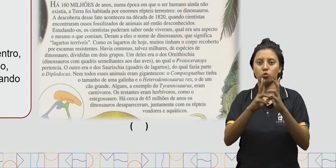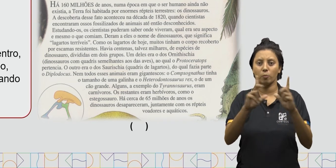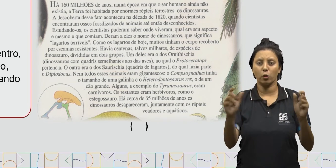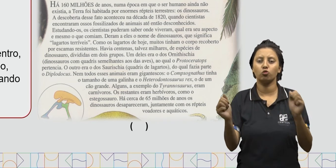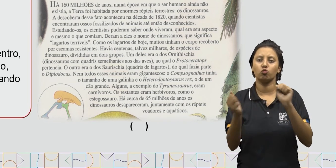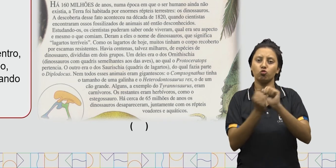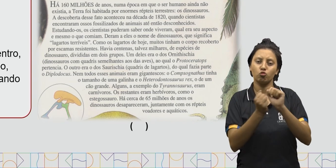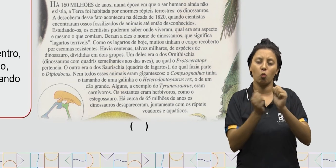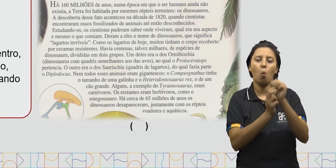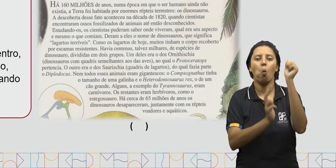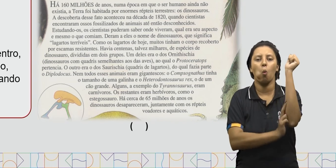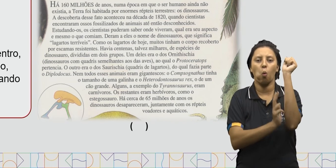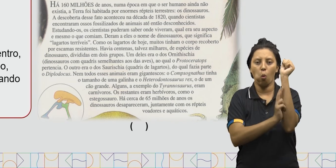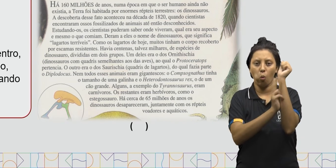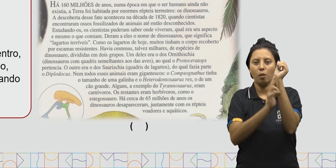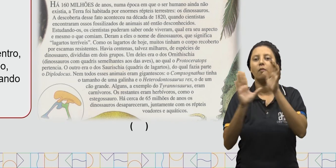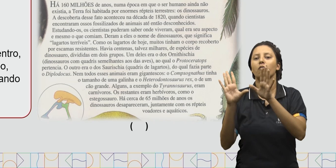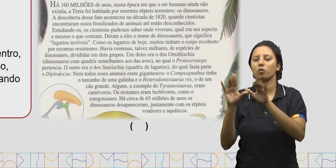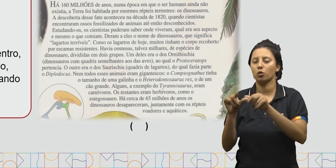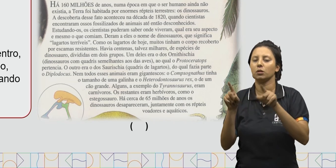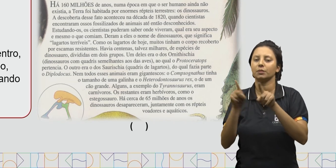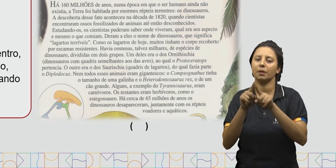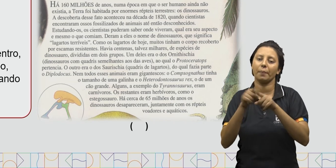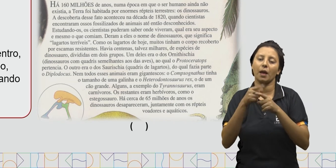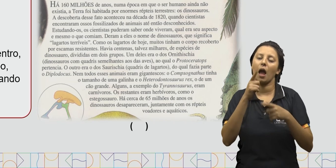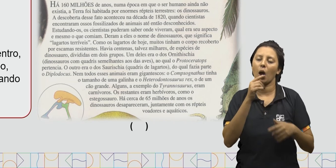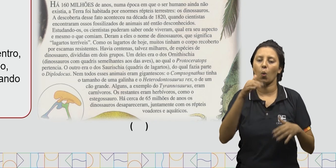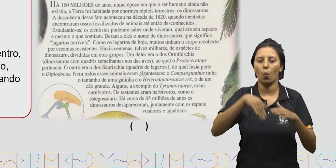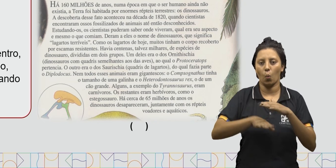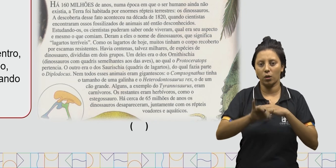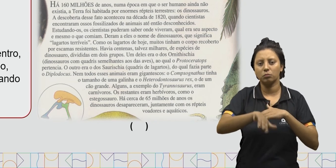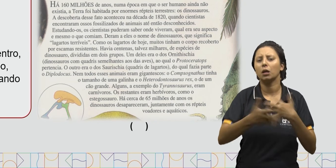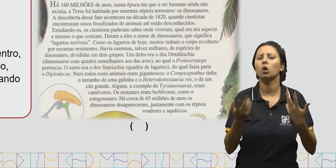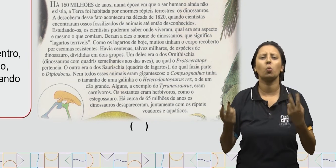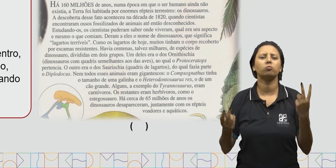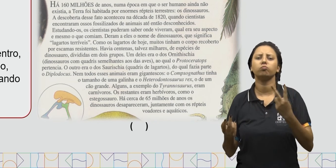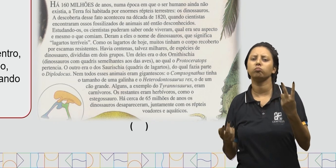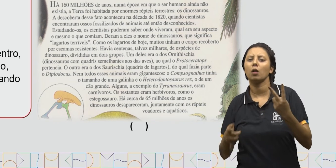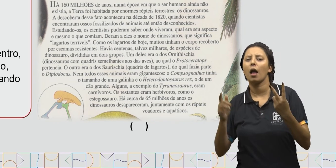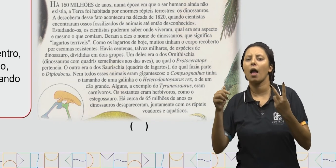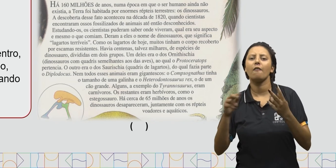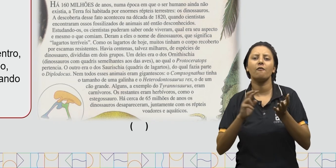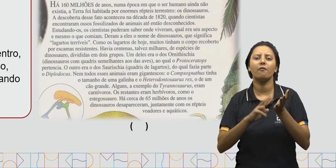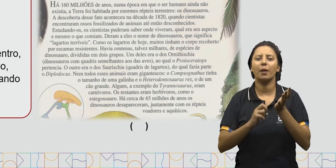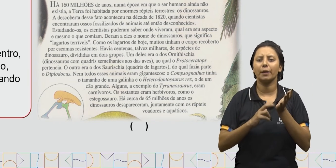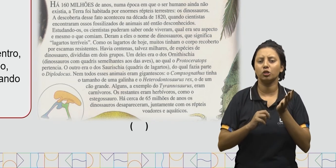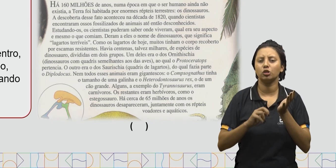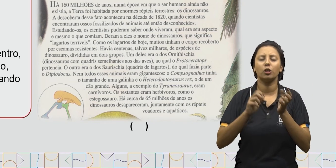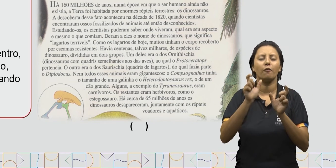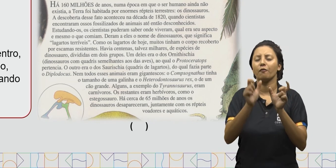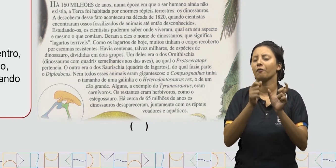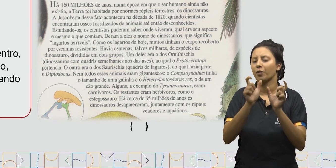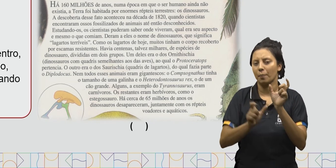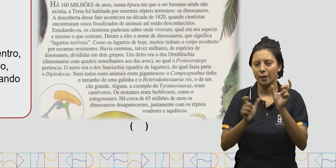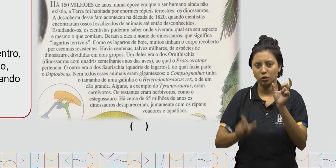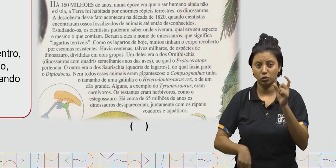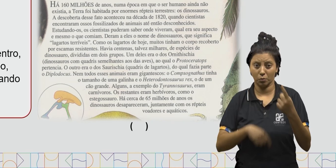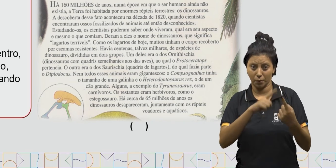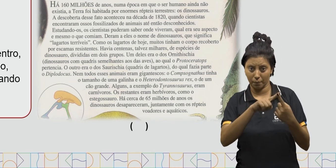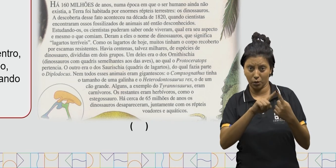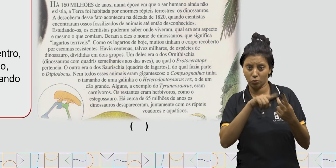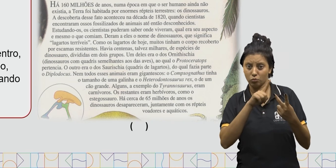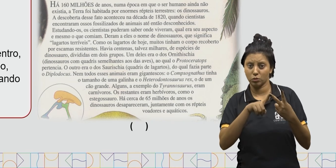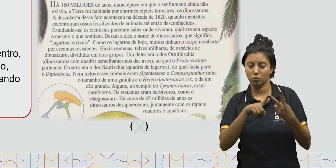com os répteis voadores e aquáticos. E aí, qual desses textos é um verbete? O primeiro ou o